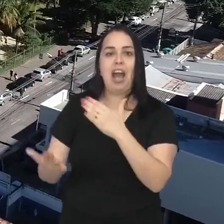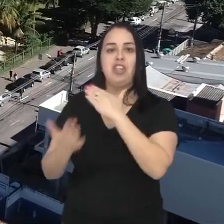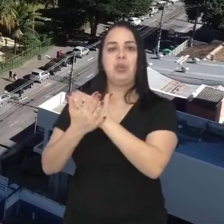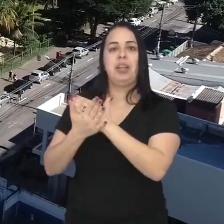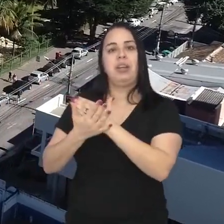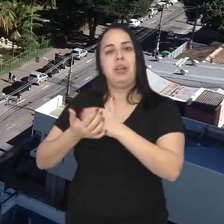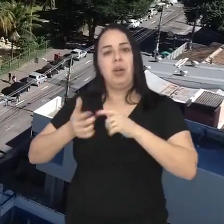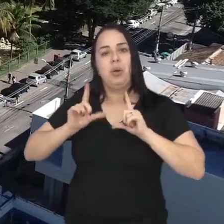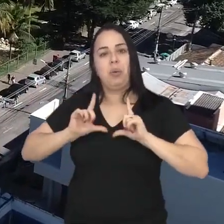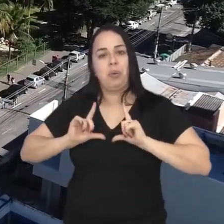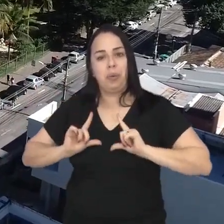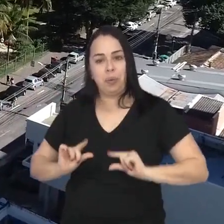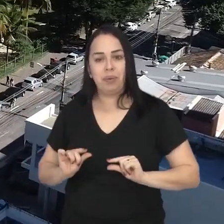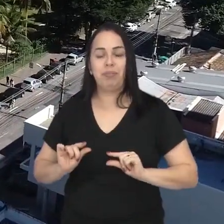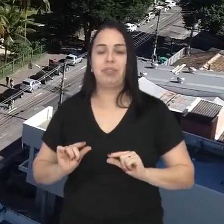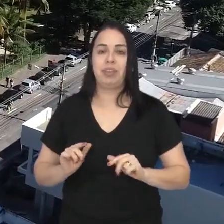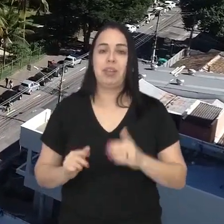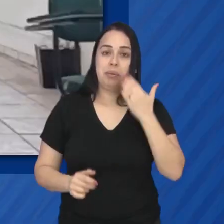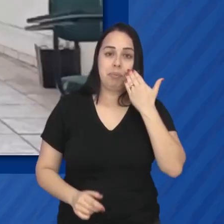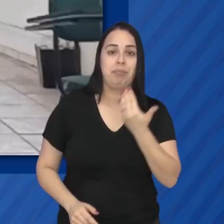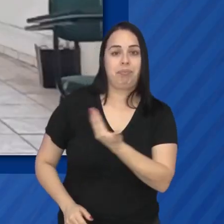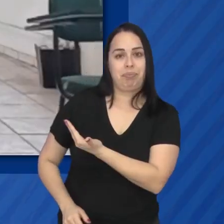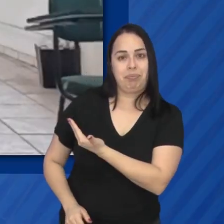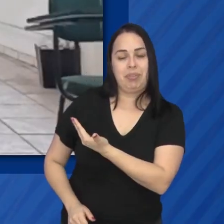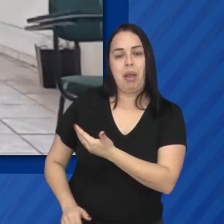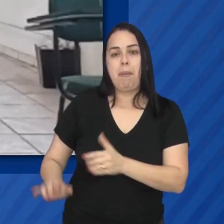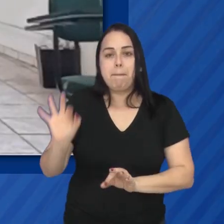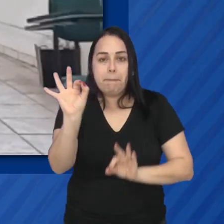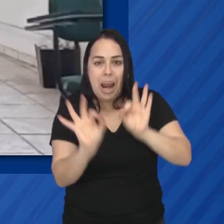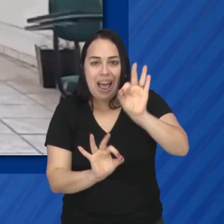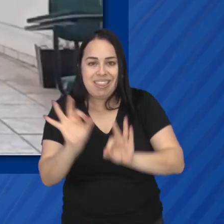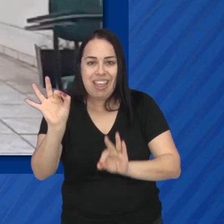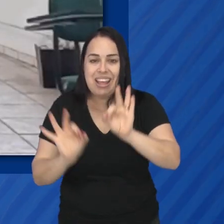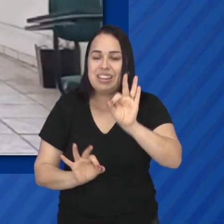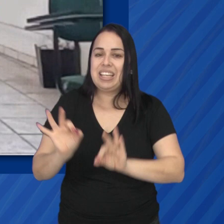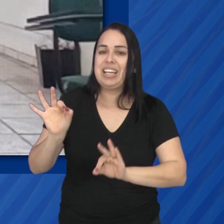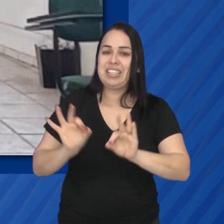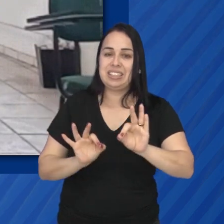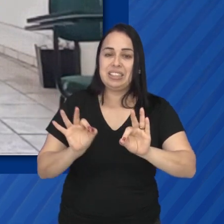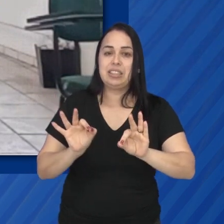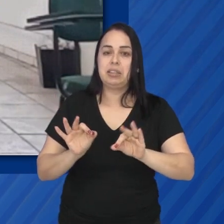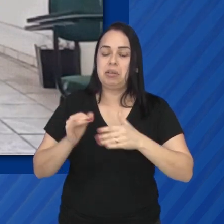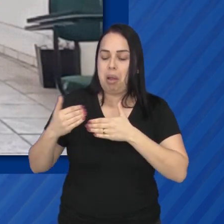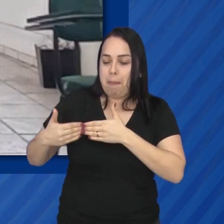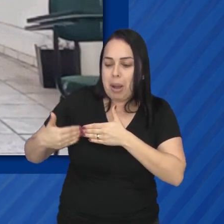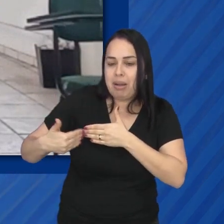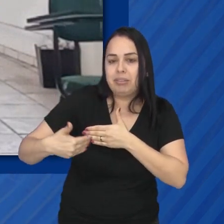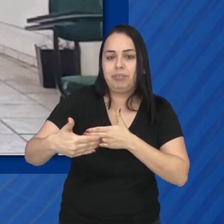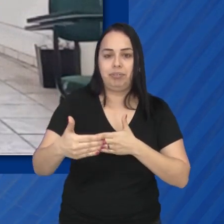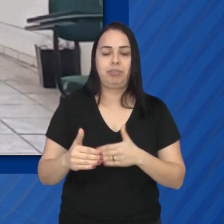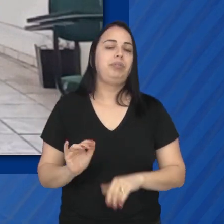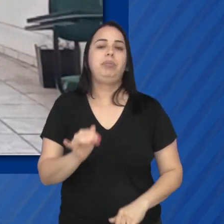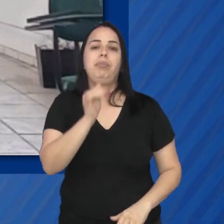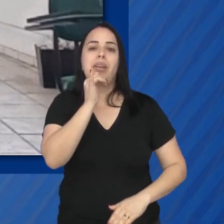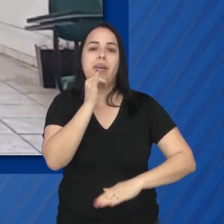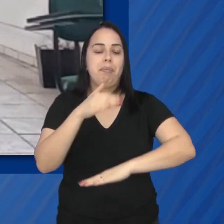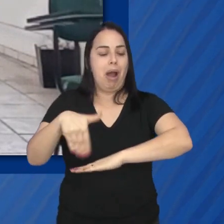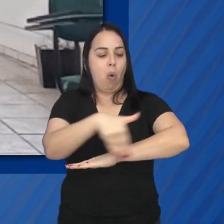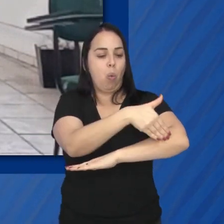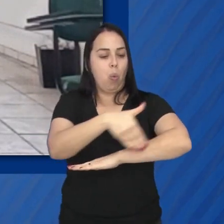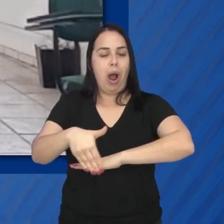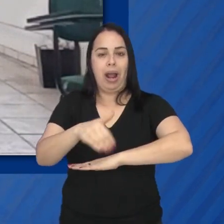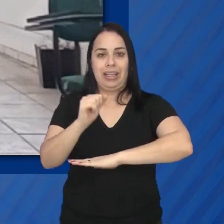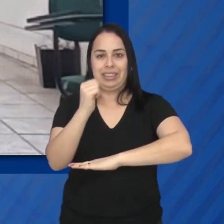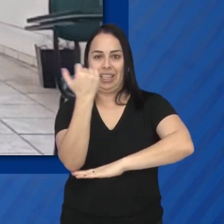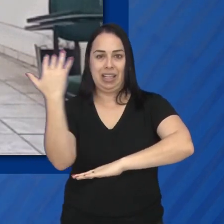saúde pública, mas para o meio ambiente. Para esse ambientalista, o planejamento deve ser feito a longo prazo. Uma rua